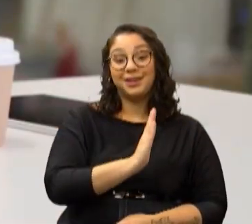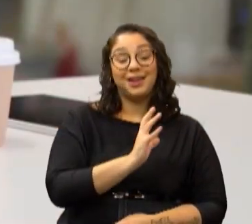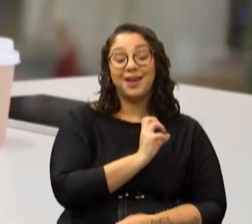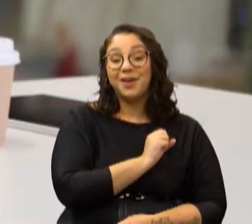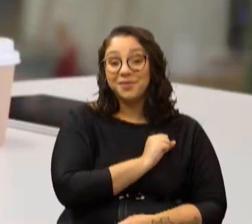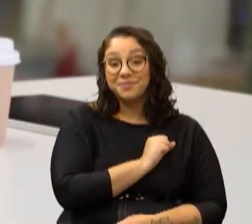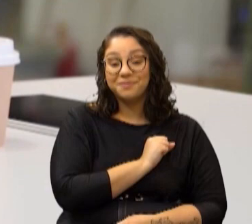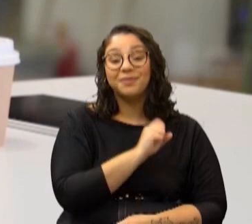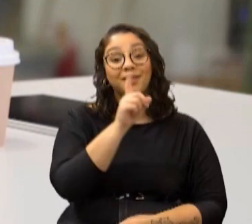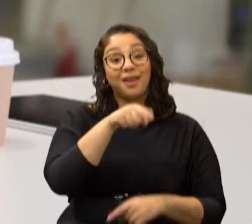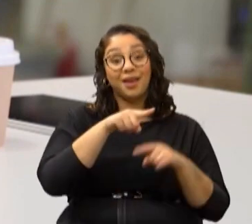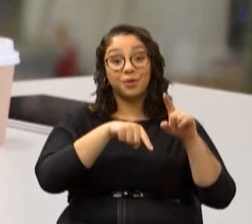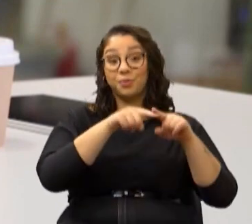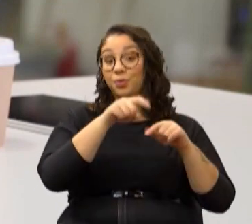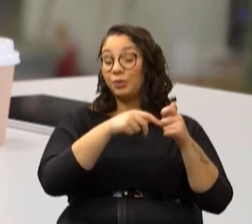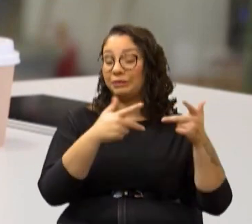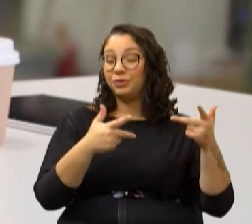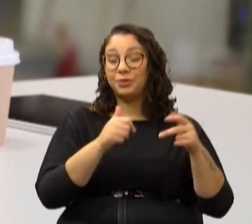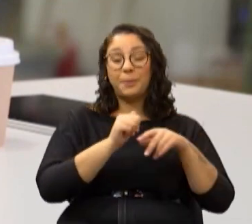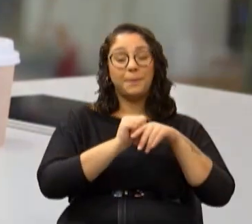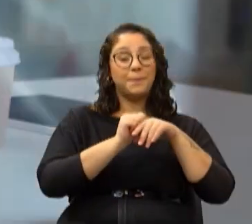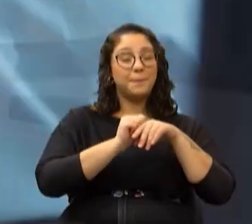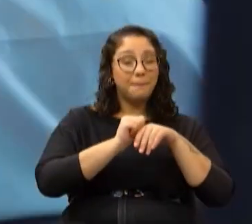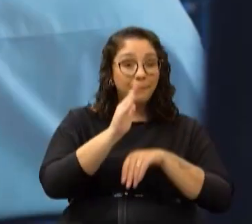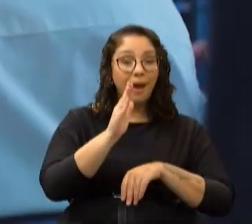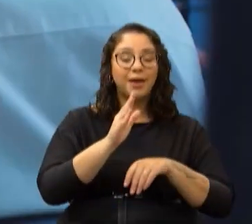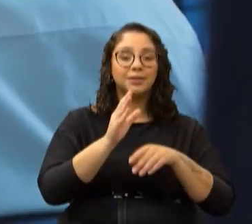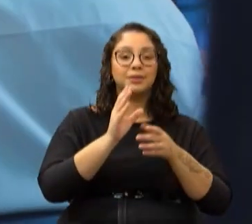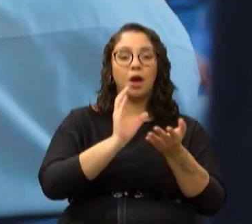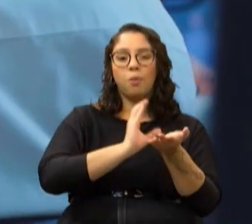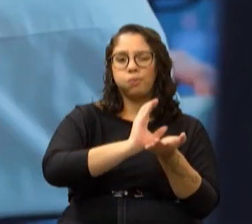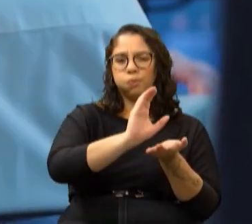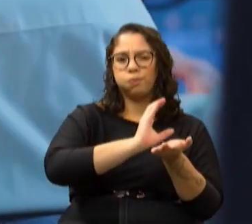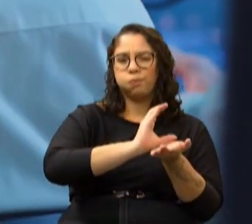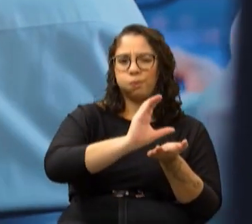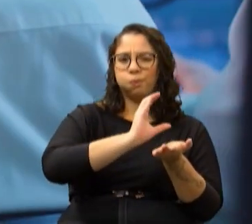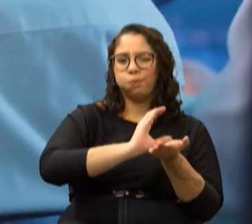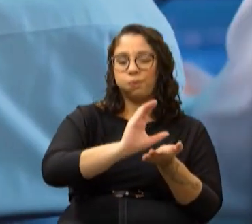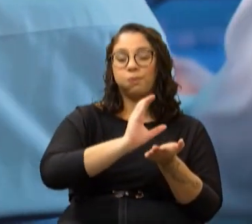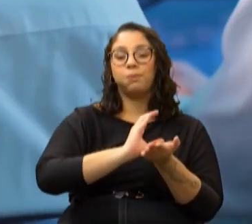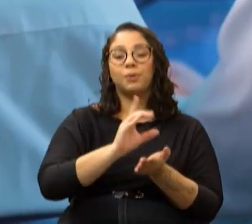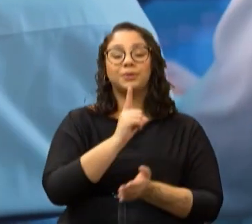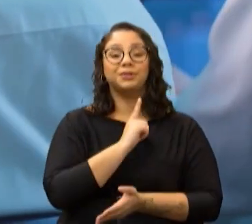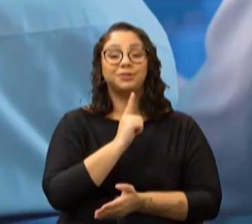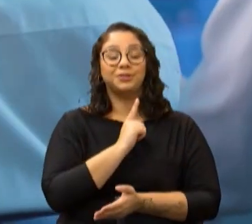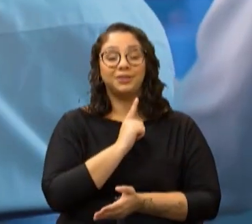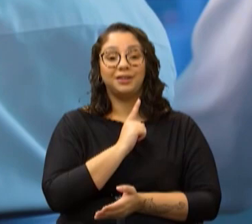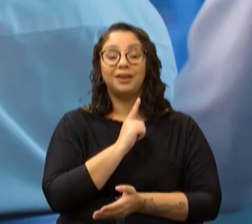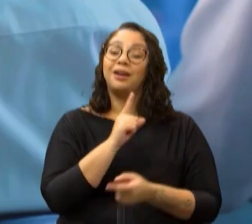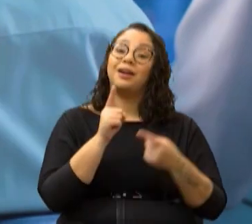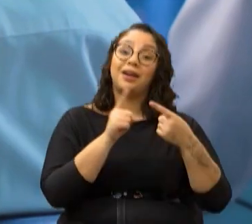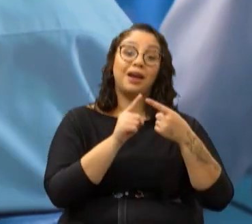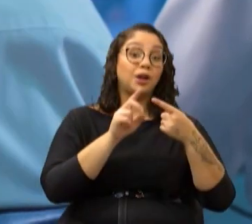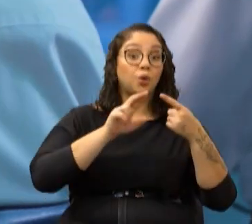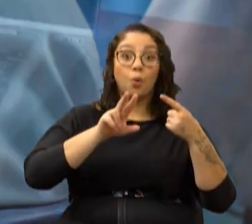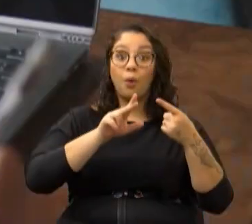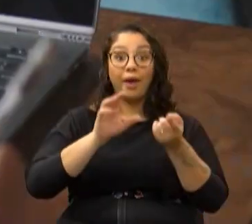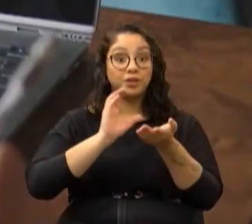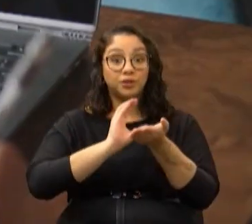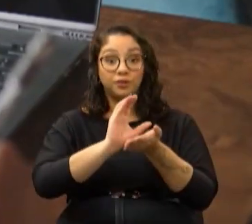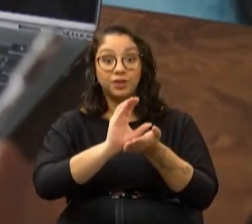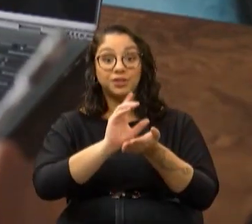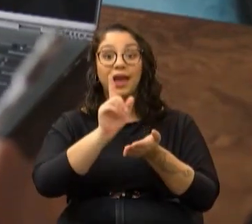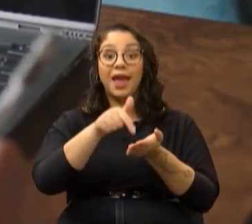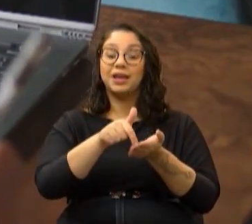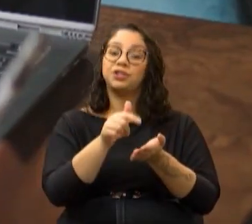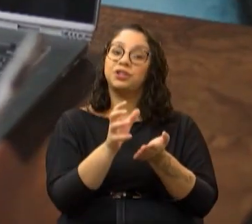do brasileiro, né? Inclusive a poupança era um produto que mais recebia investimento. Apesar dele não ser um